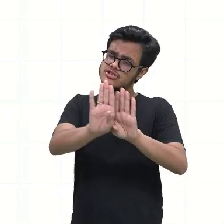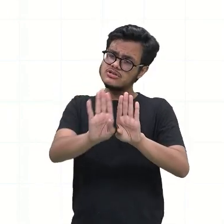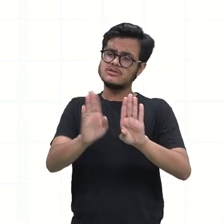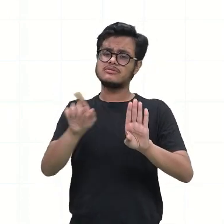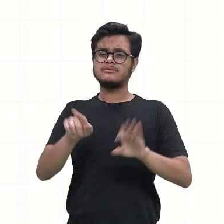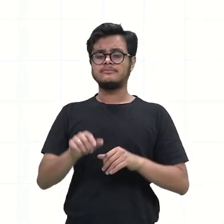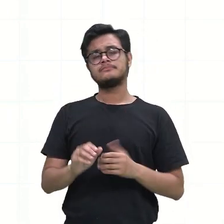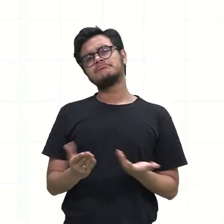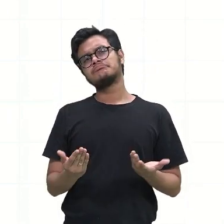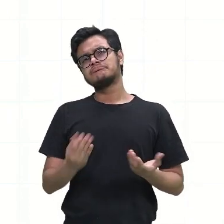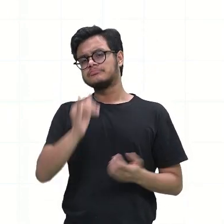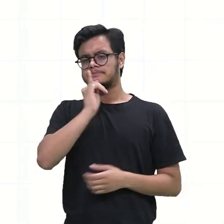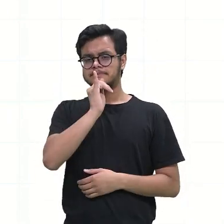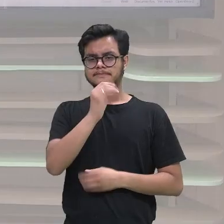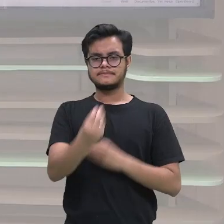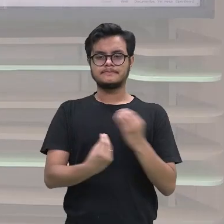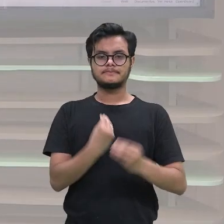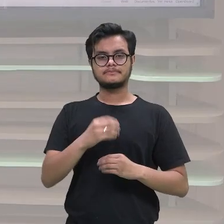assim, ó, nos